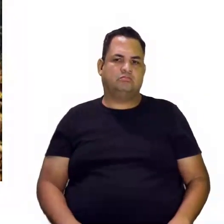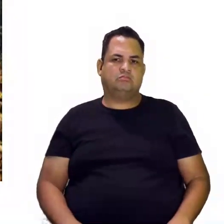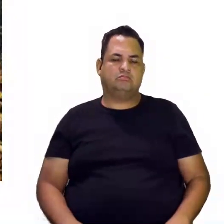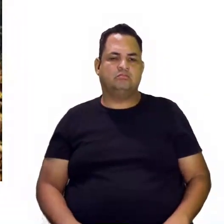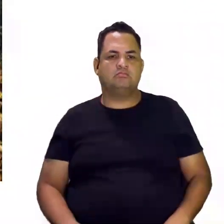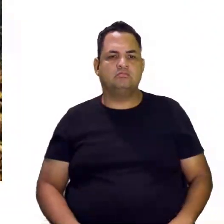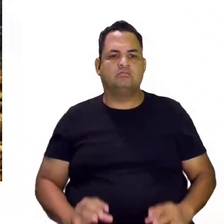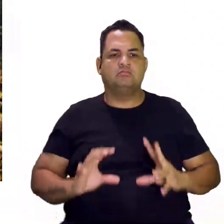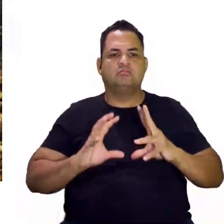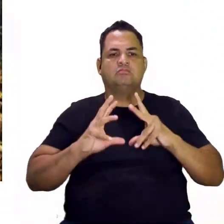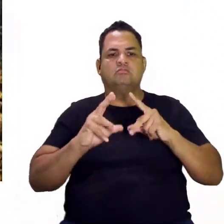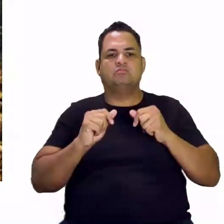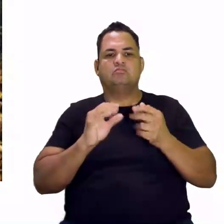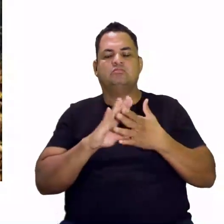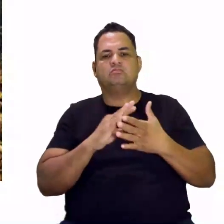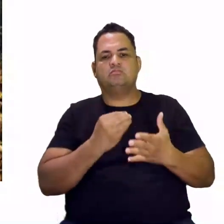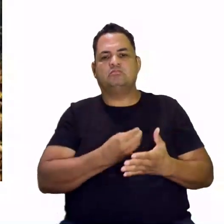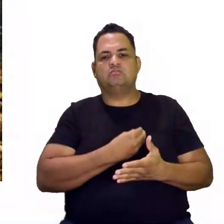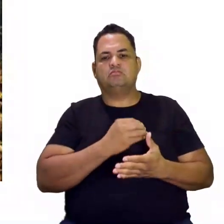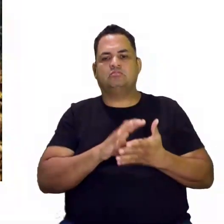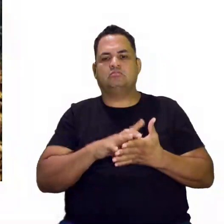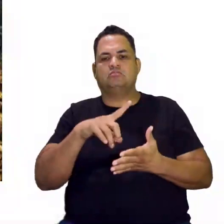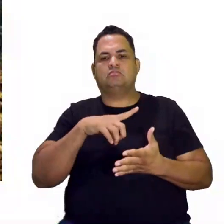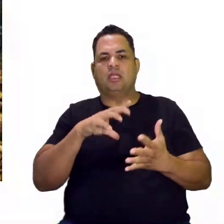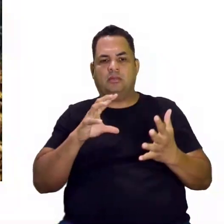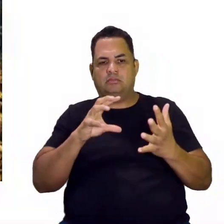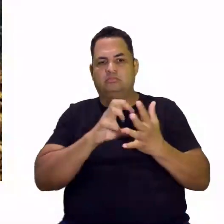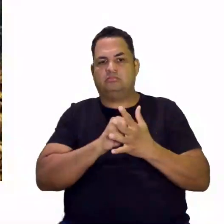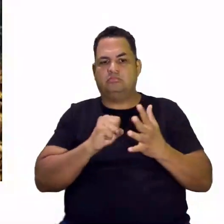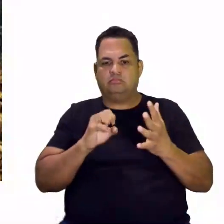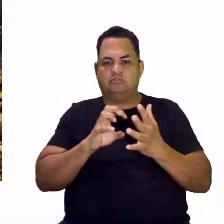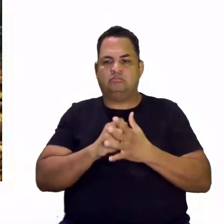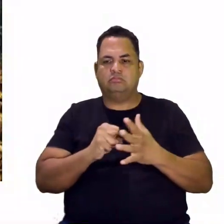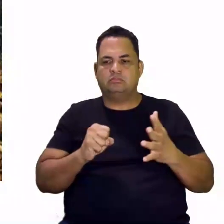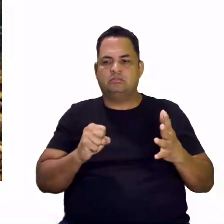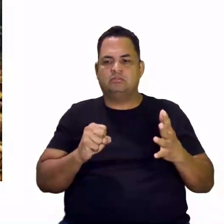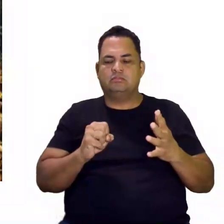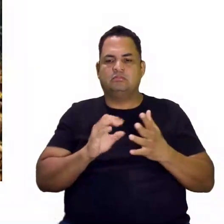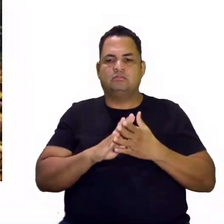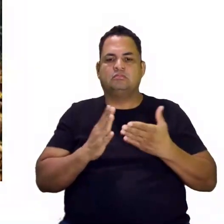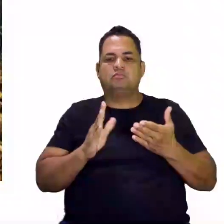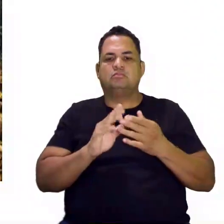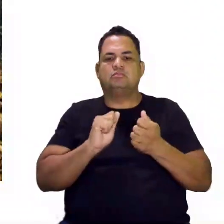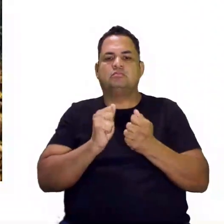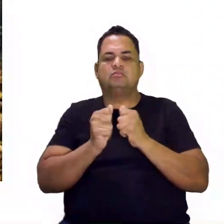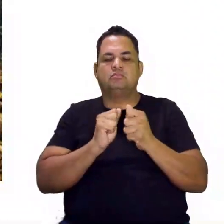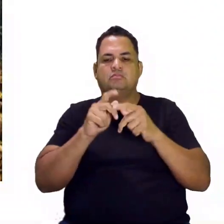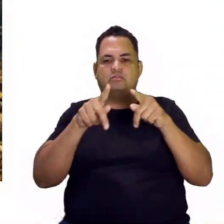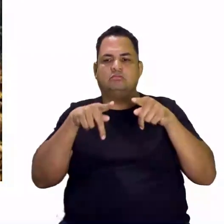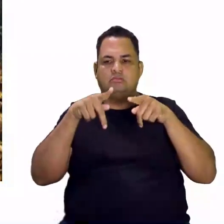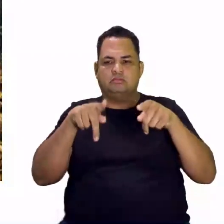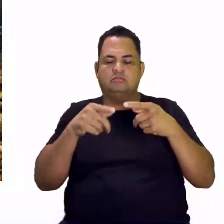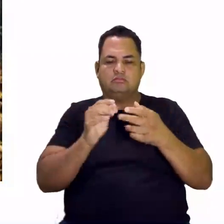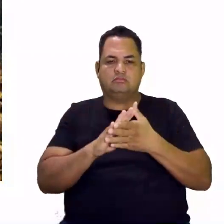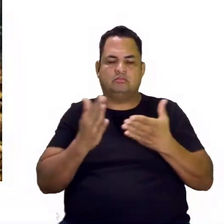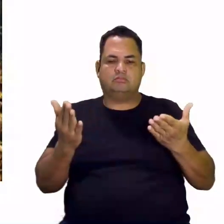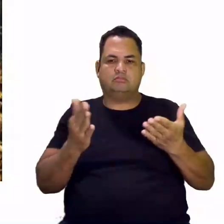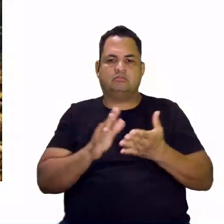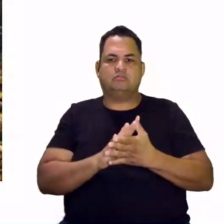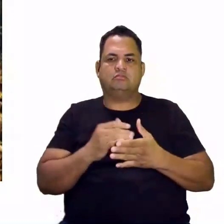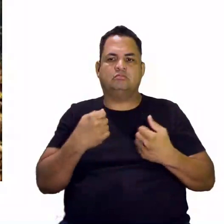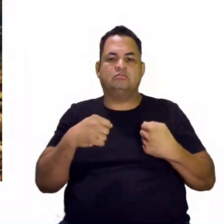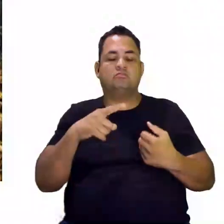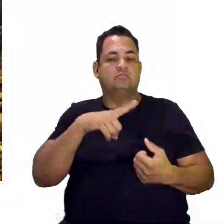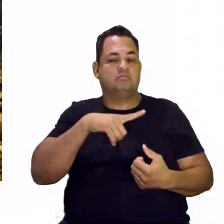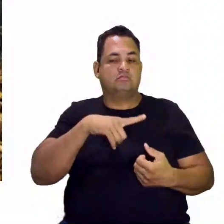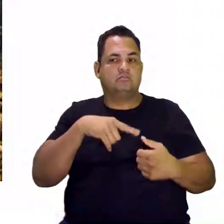Então, todo ser vivo existente tem um predador, tá? E que vai fazer o controle populacional. Esse precisa